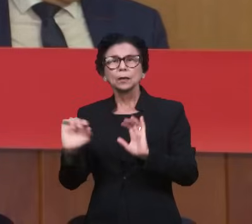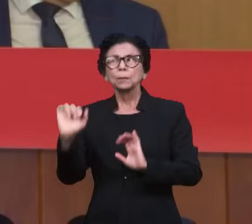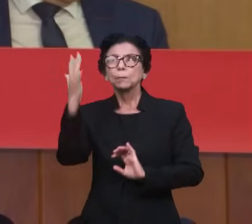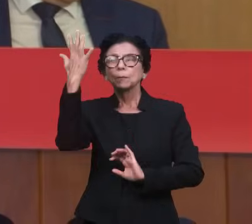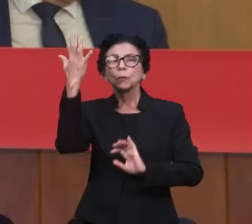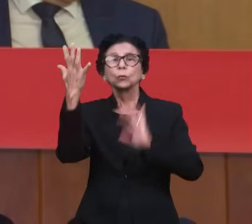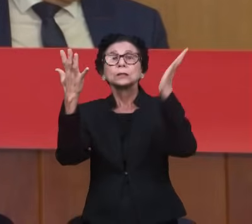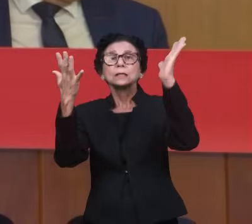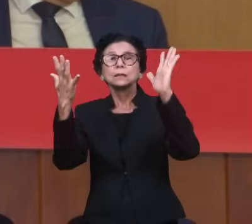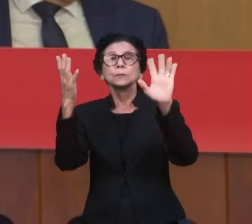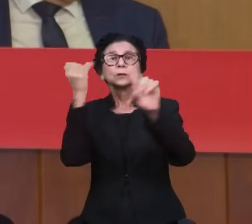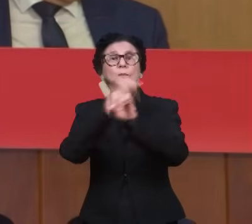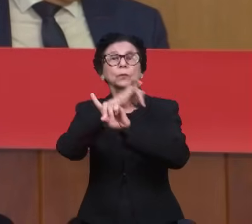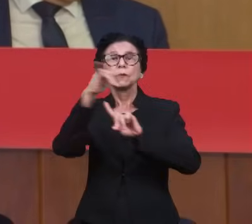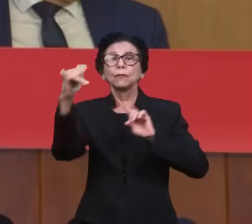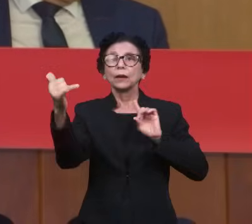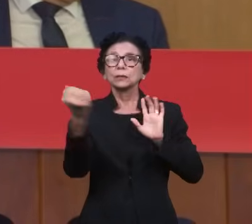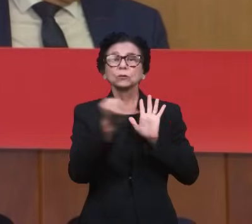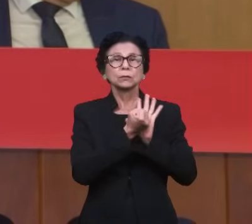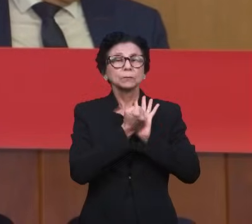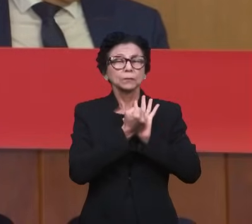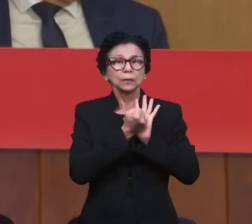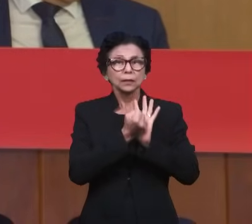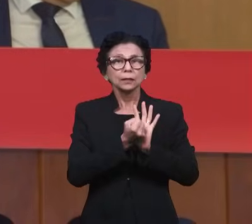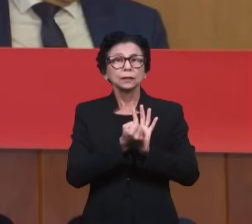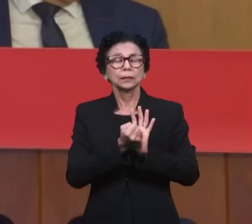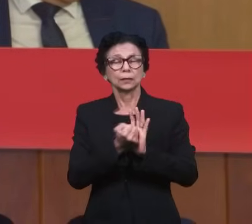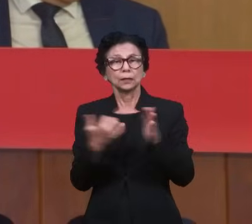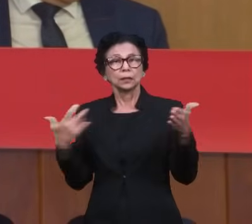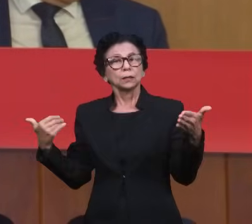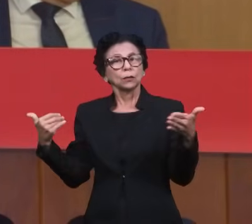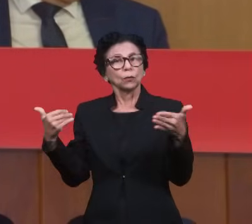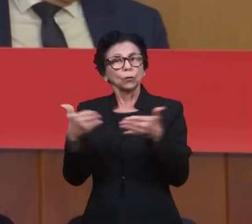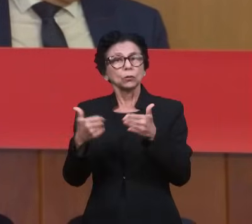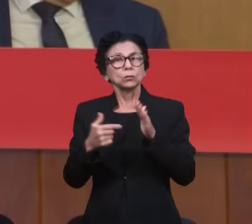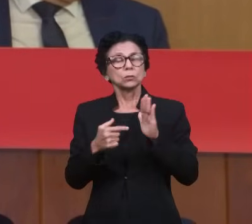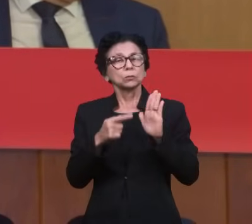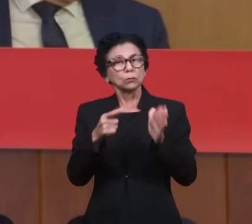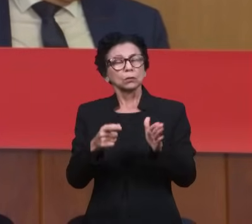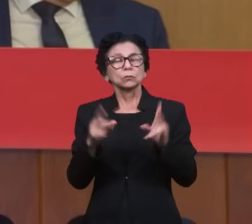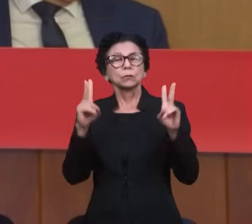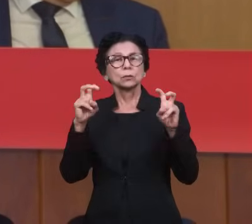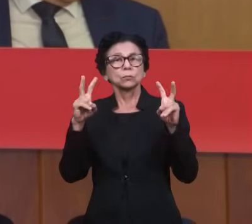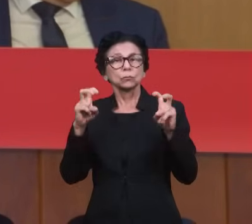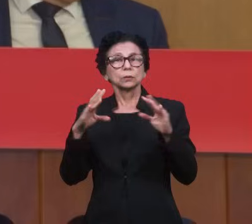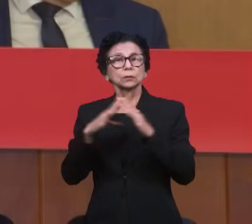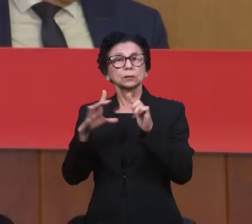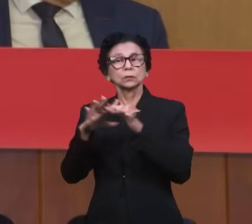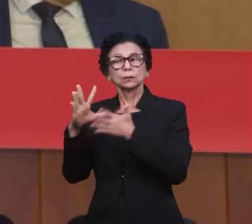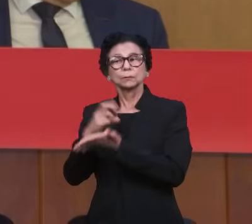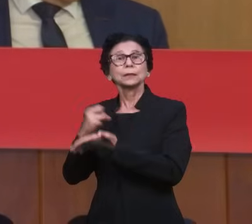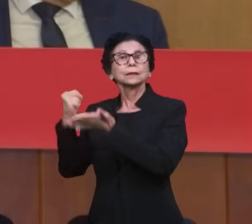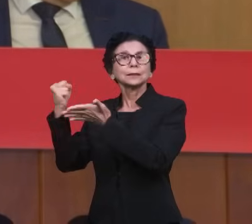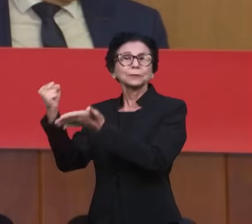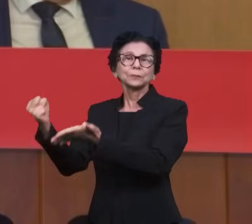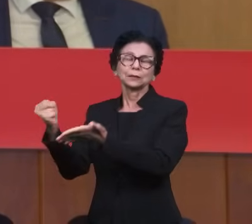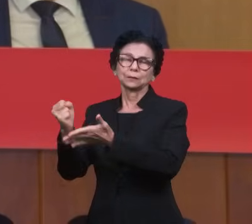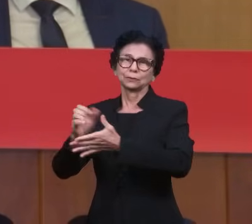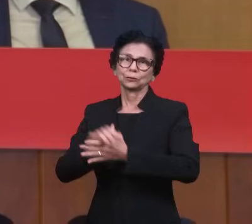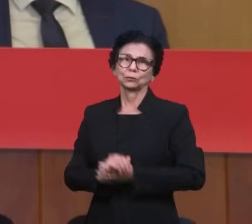encaminham para o momento que nós queremos falar aqui, que é o momento do arrebatamento da igreja. Nós